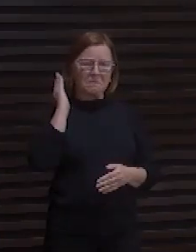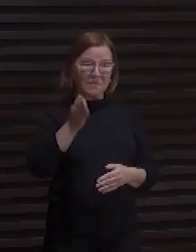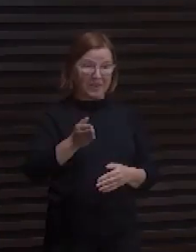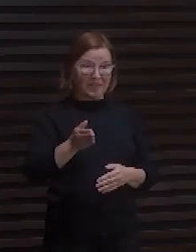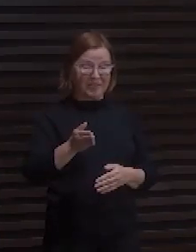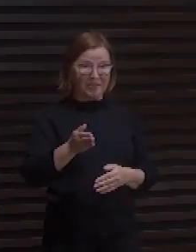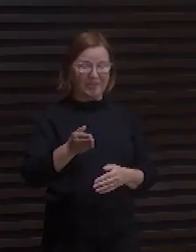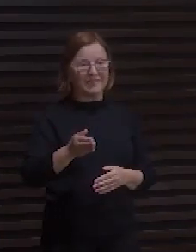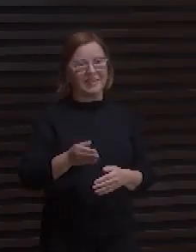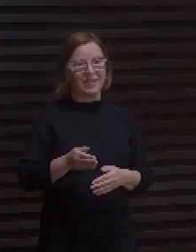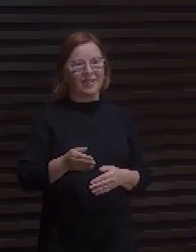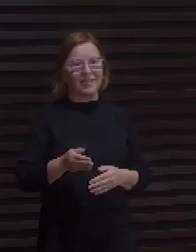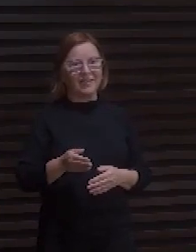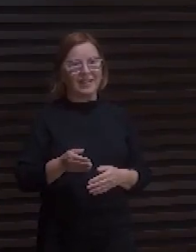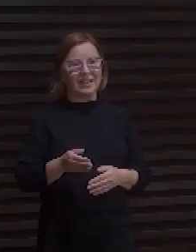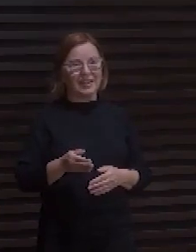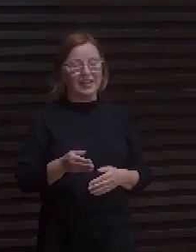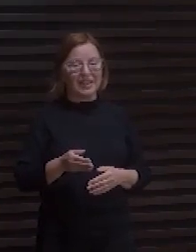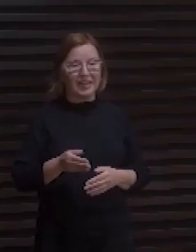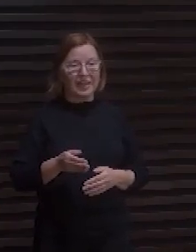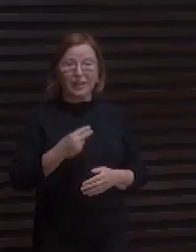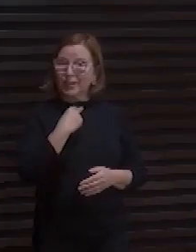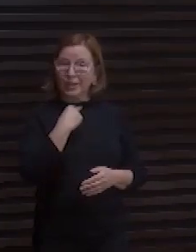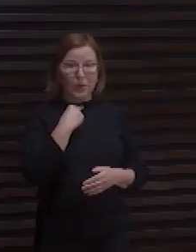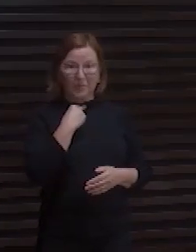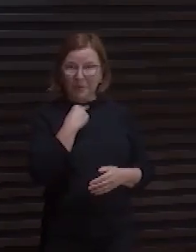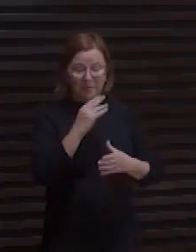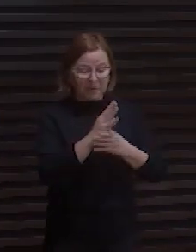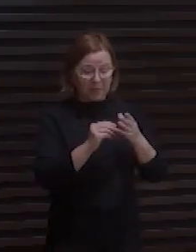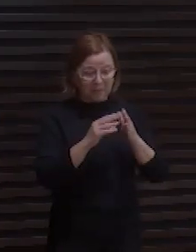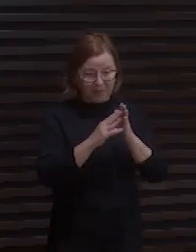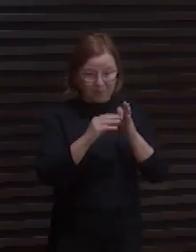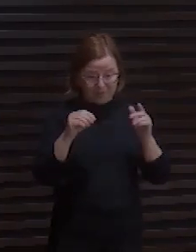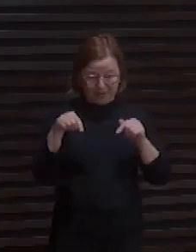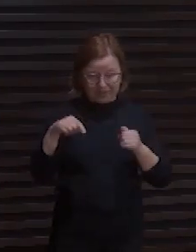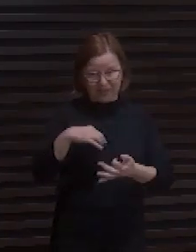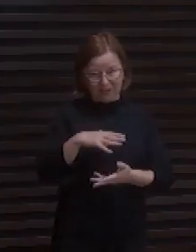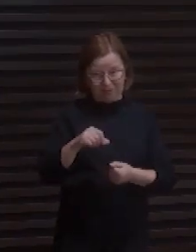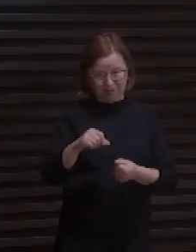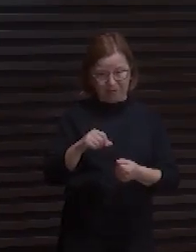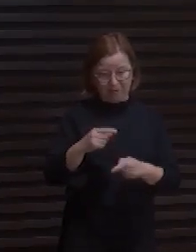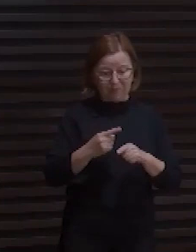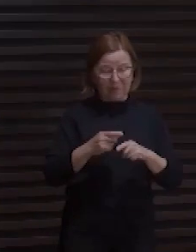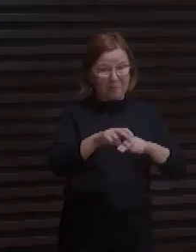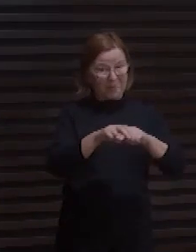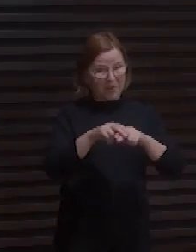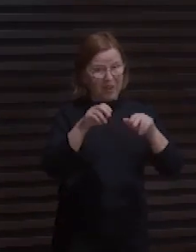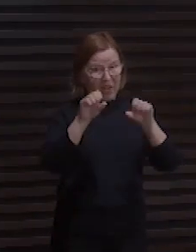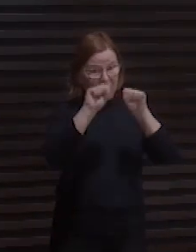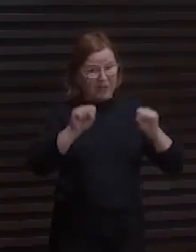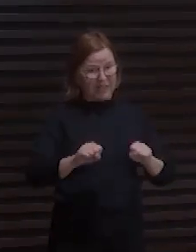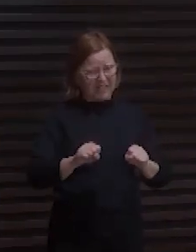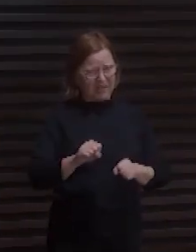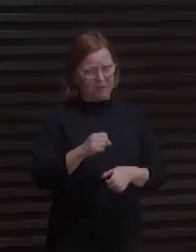por Paulo é que a não conformação com o sistema deste mundo caído, para quem já nasceu de novo, começa com uma